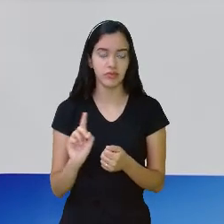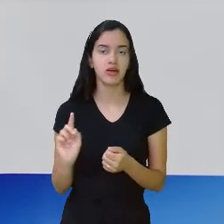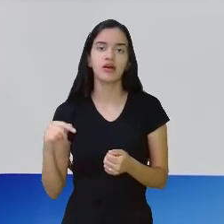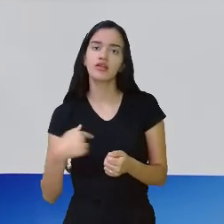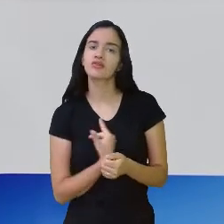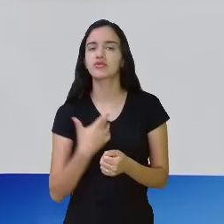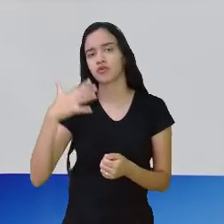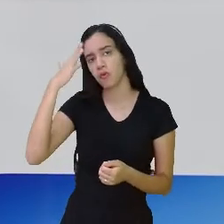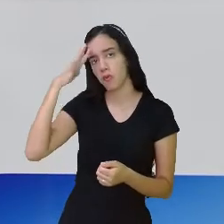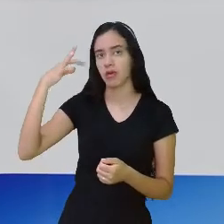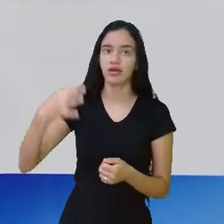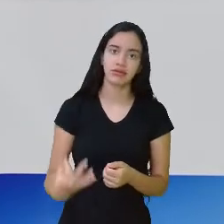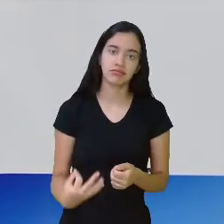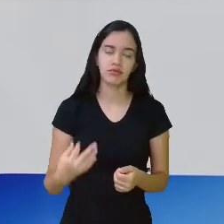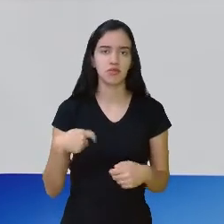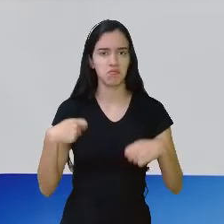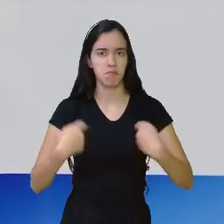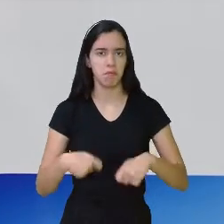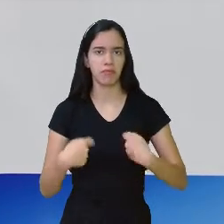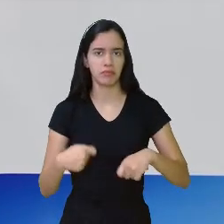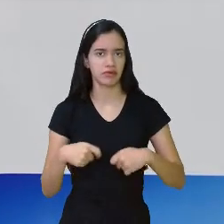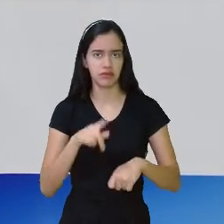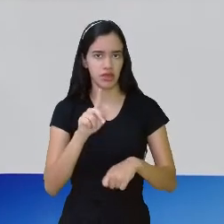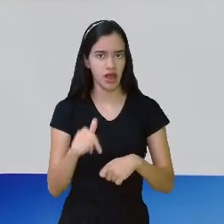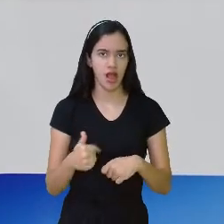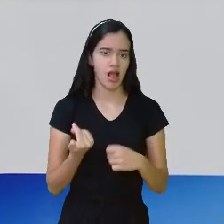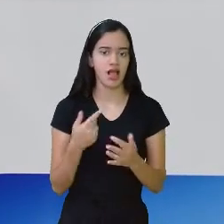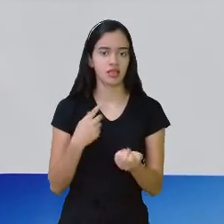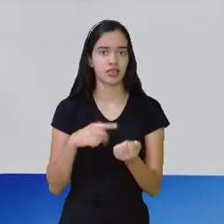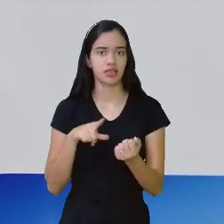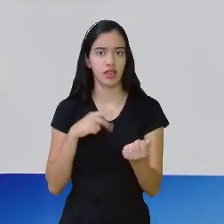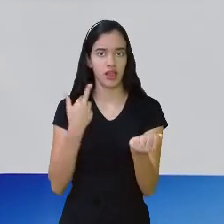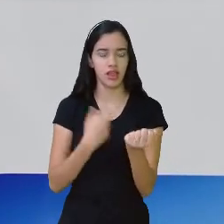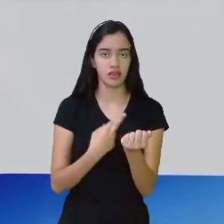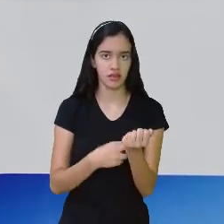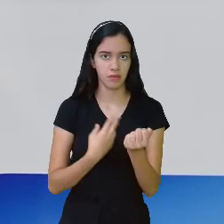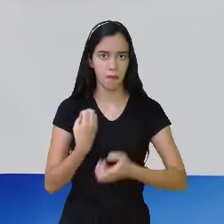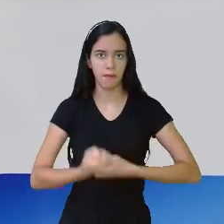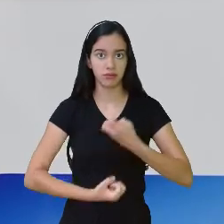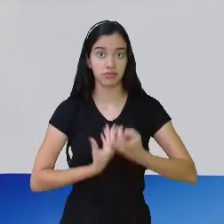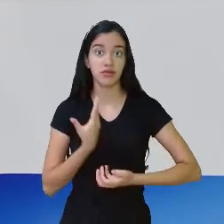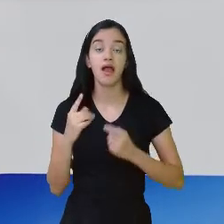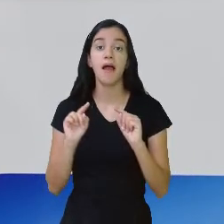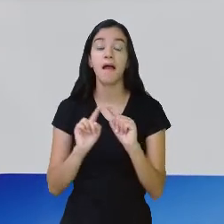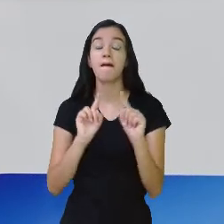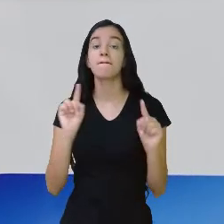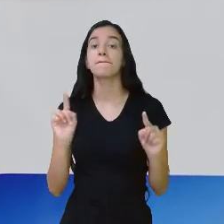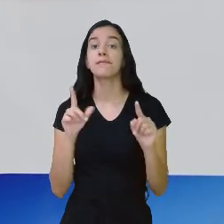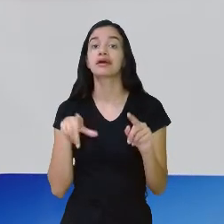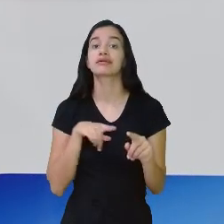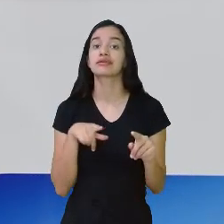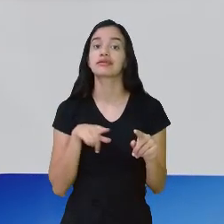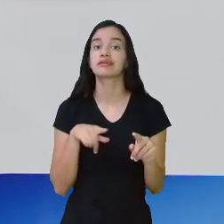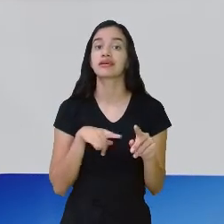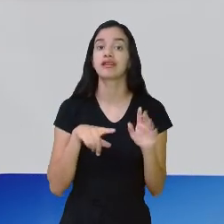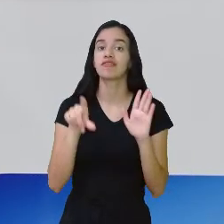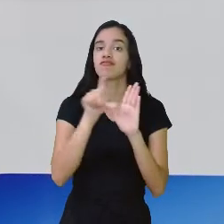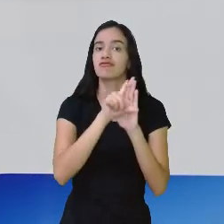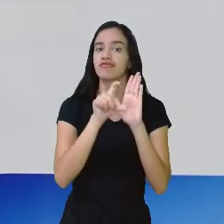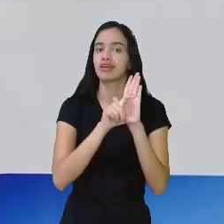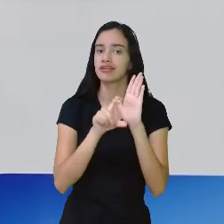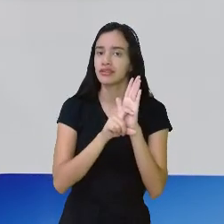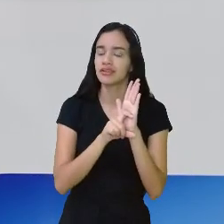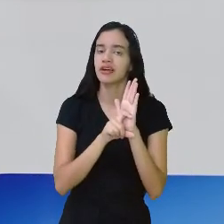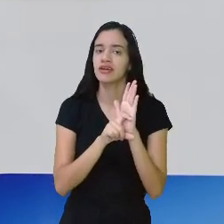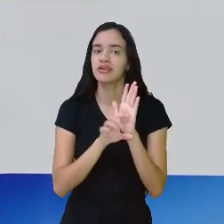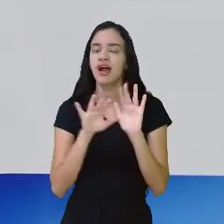gente compreende que não precisa ter rimas para ser um poema, mas ele é composto por